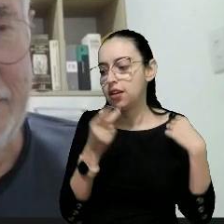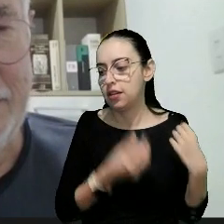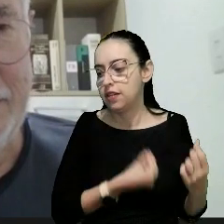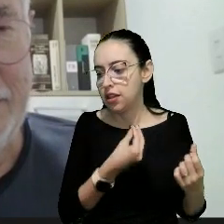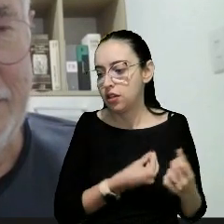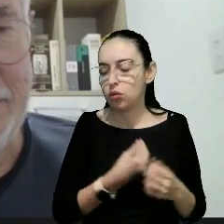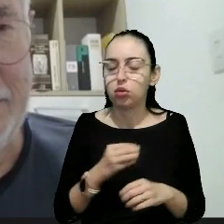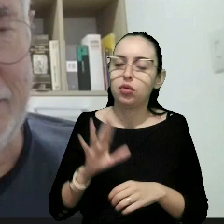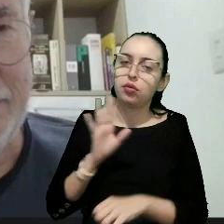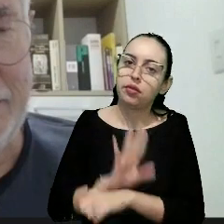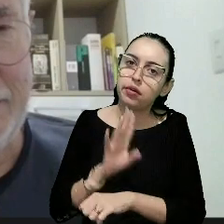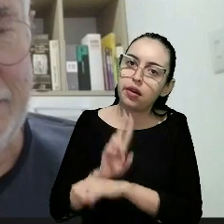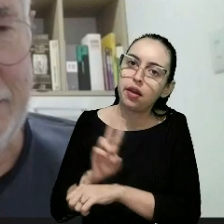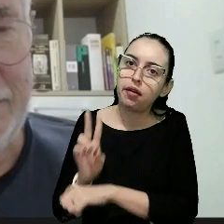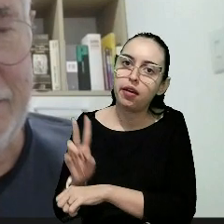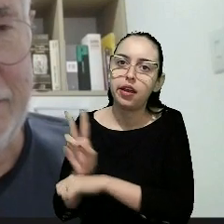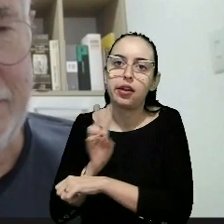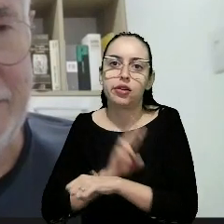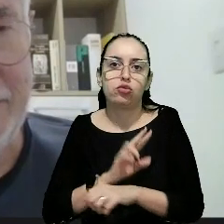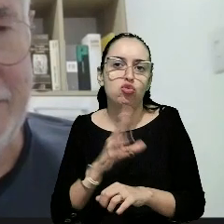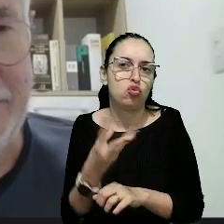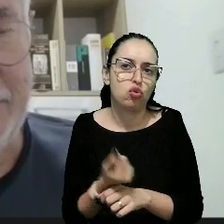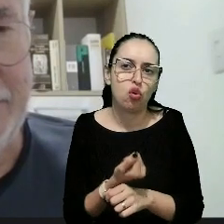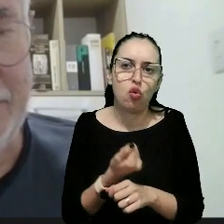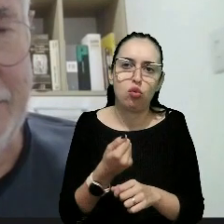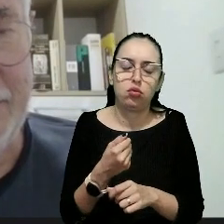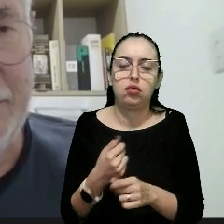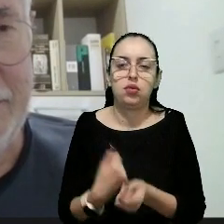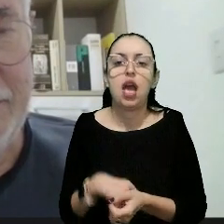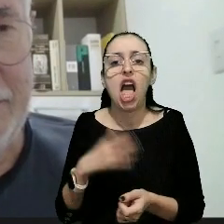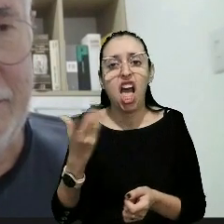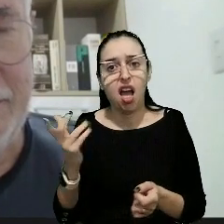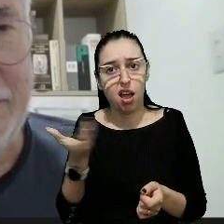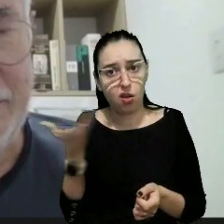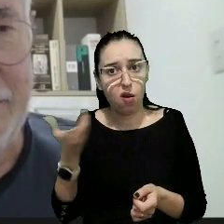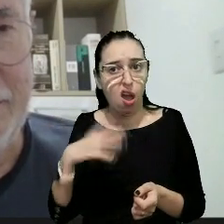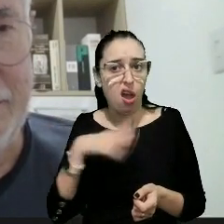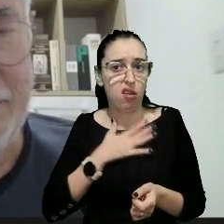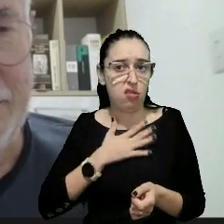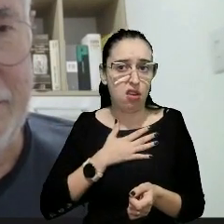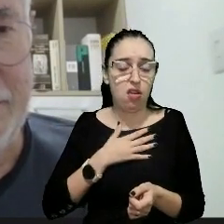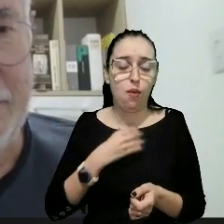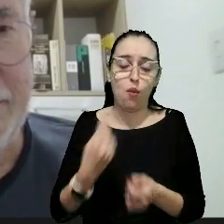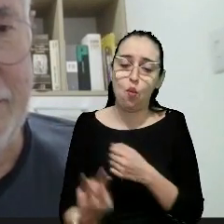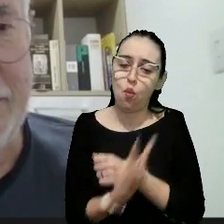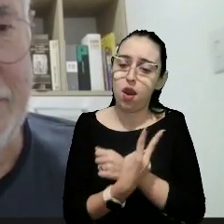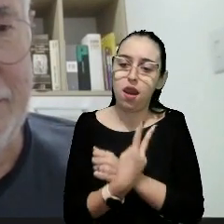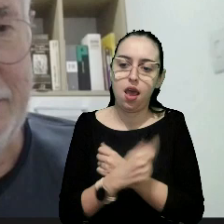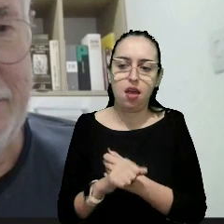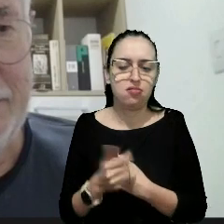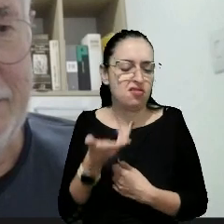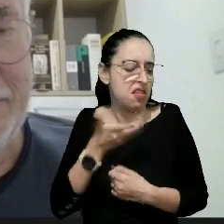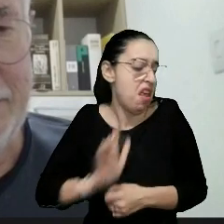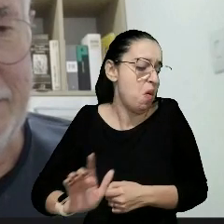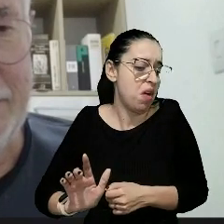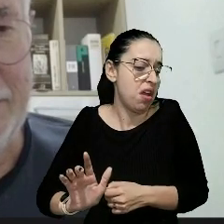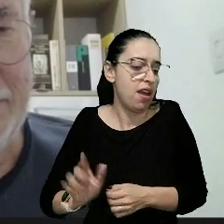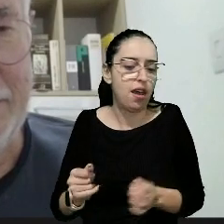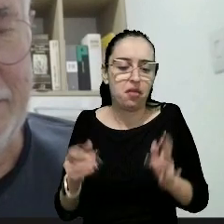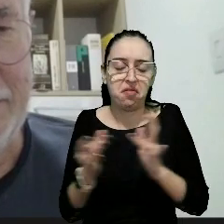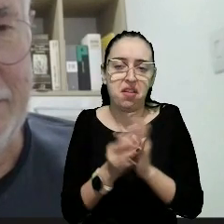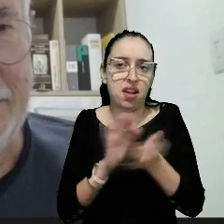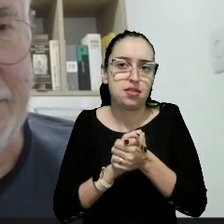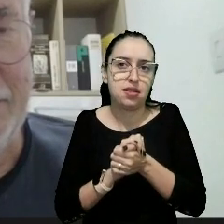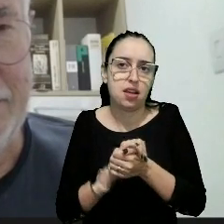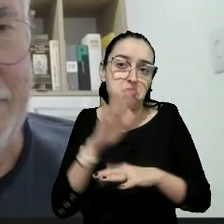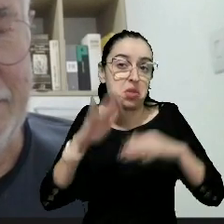quer, ela fala: pô, a vida inteira cuidei de todo mundo, agora eu quero cuidar de mim. Não quero mais. Às vezes